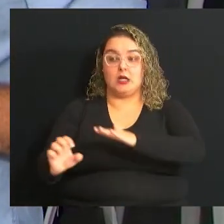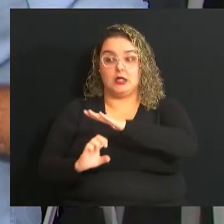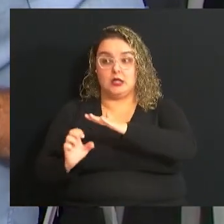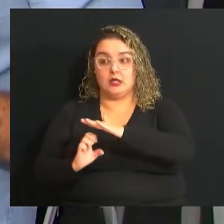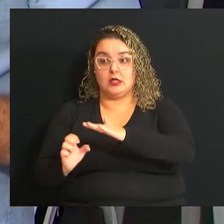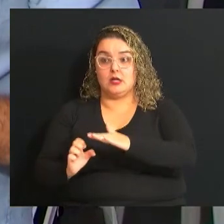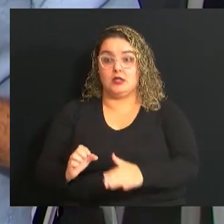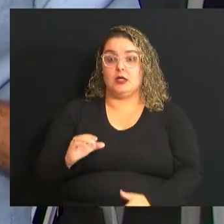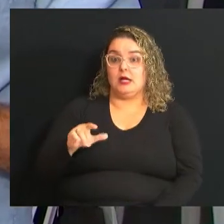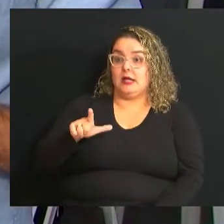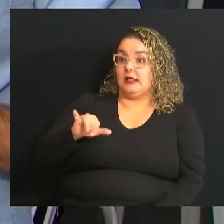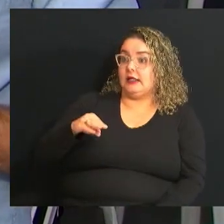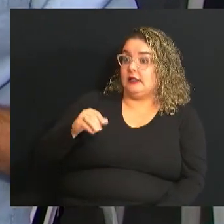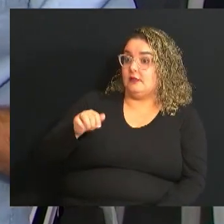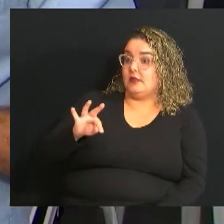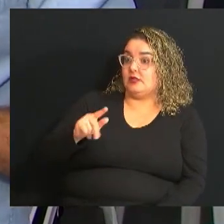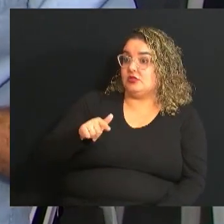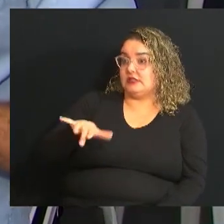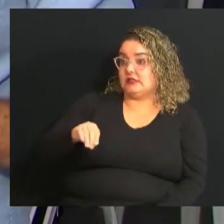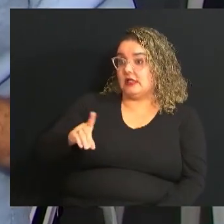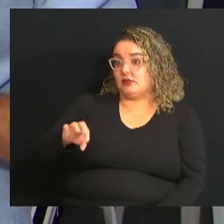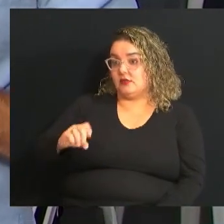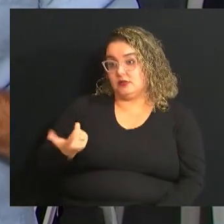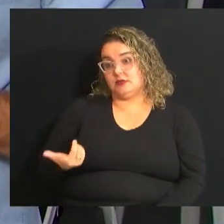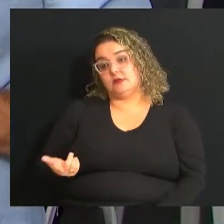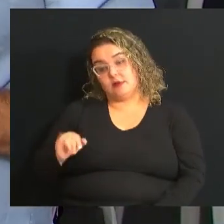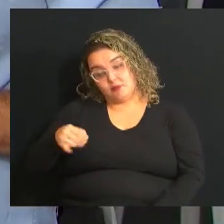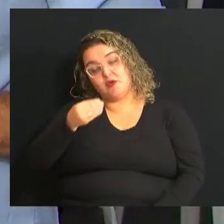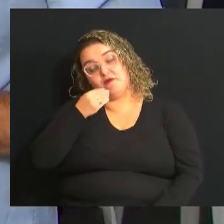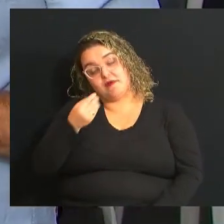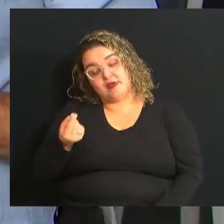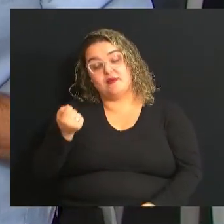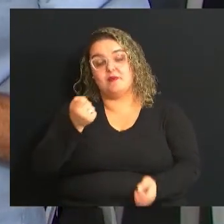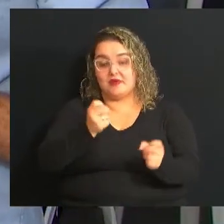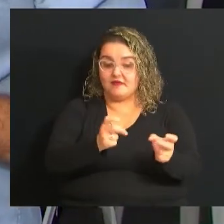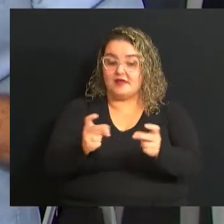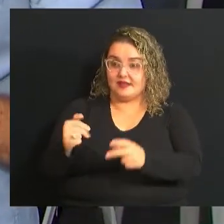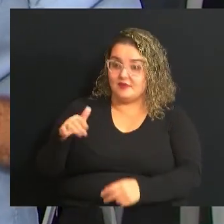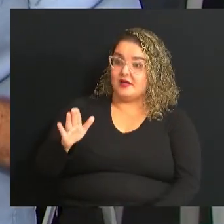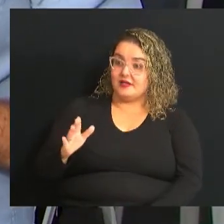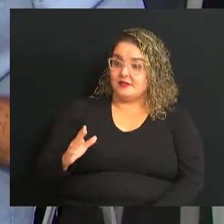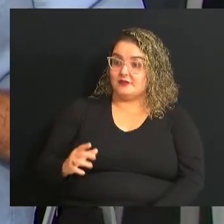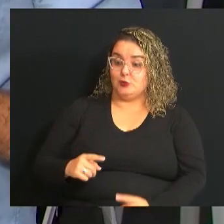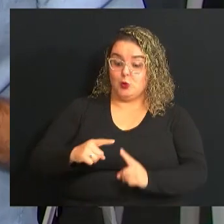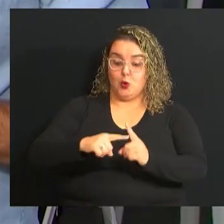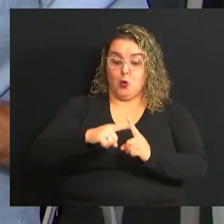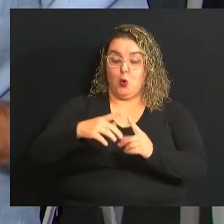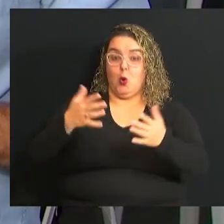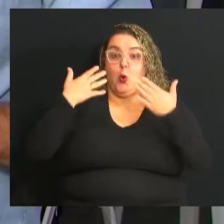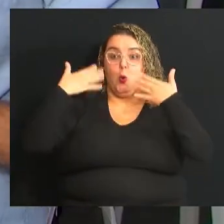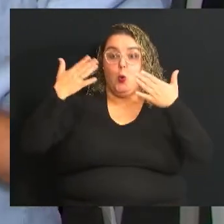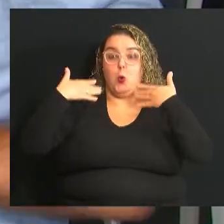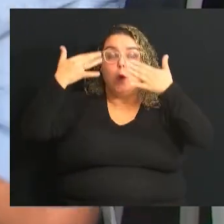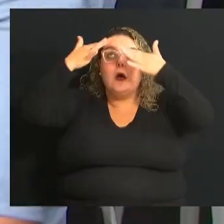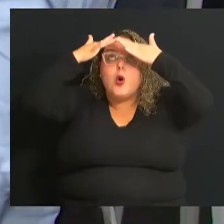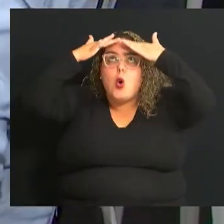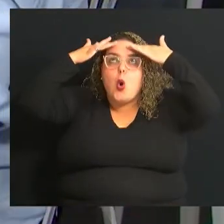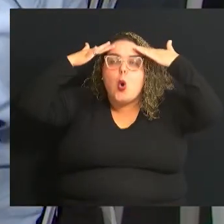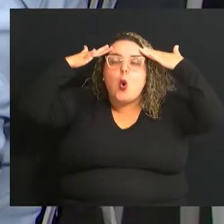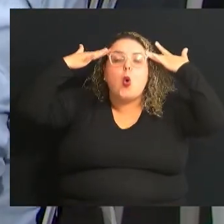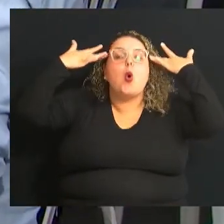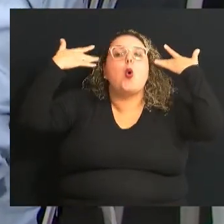reunir a galera, lá é uma ótima opção. Mina, mais uma vez, obrigada, viu, pelas informações. E por aqui a gente continua,